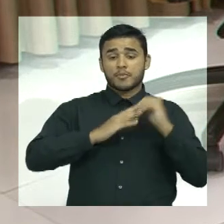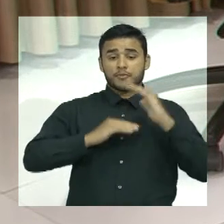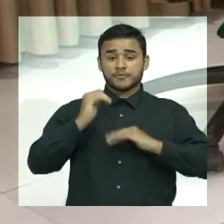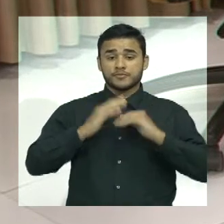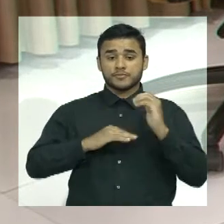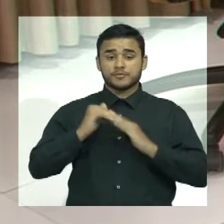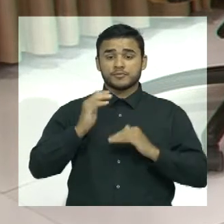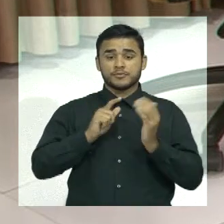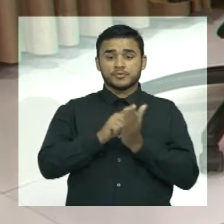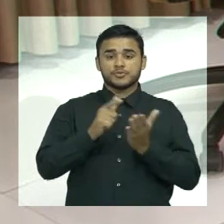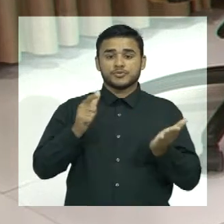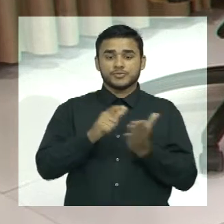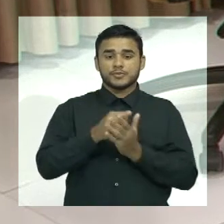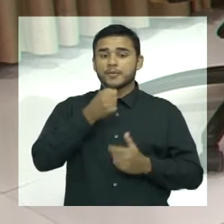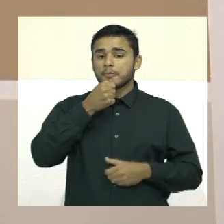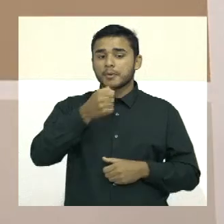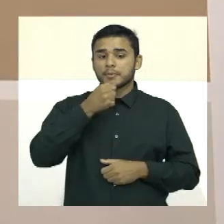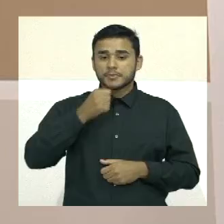sabe, é mais o quê?